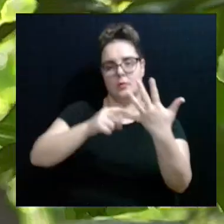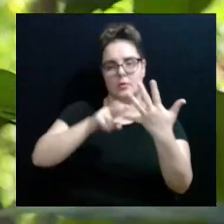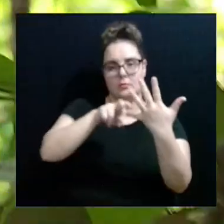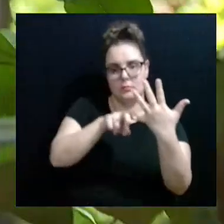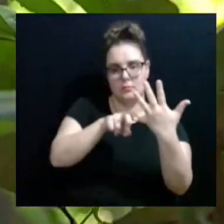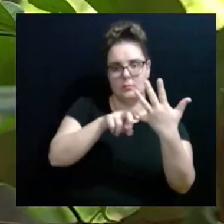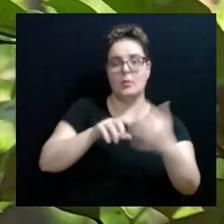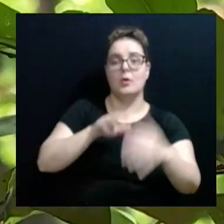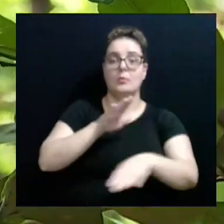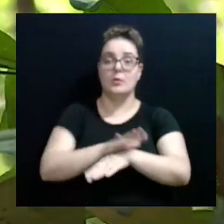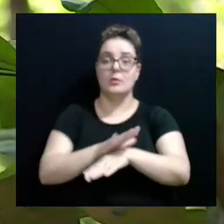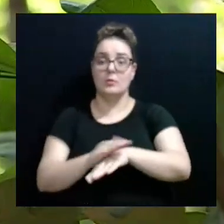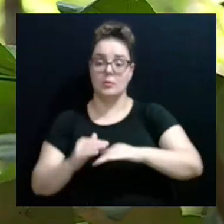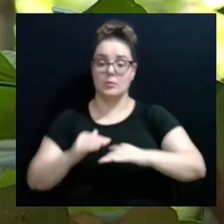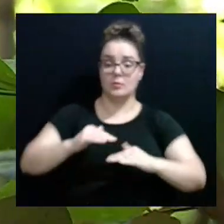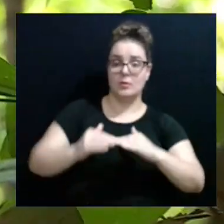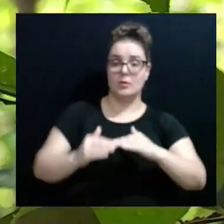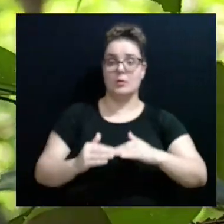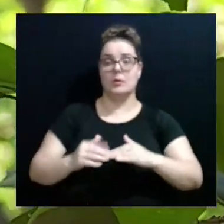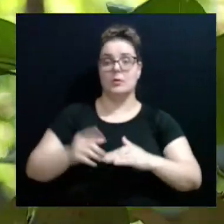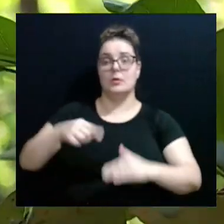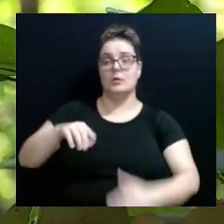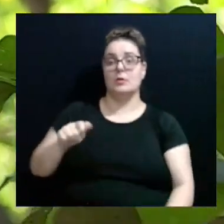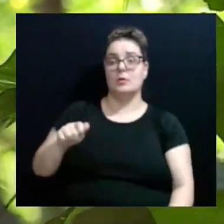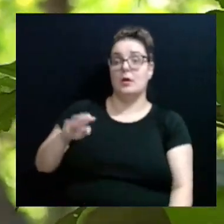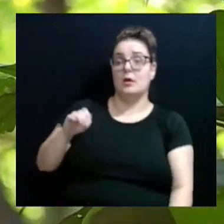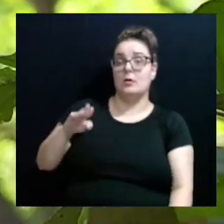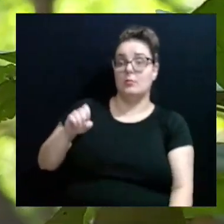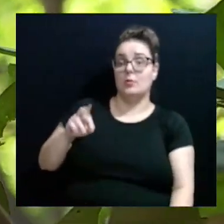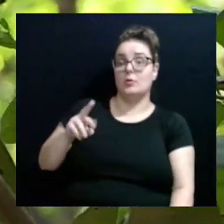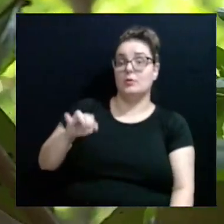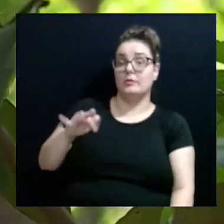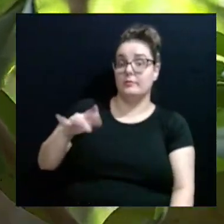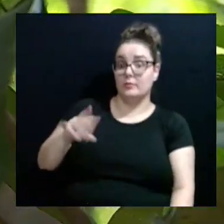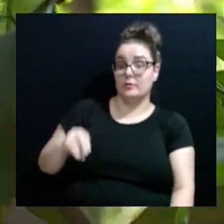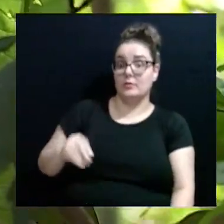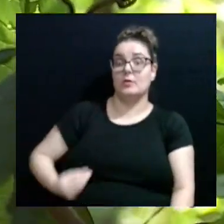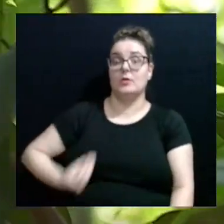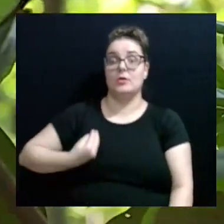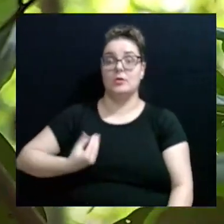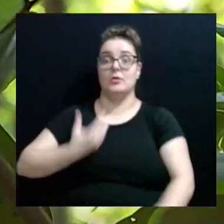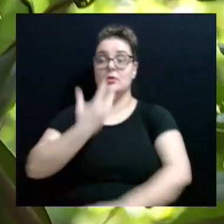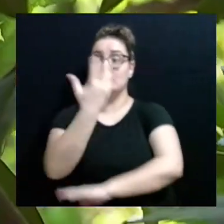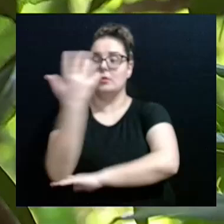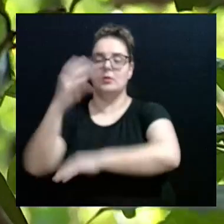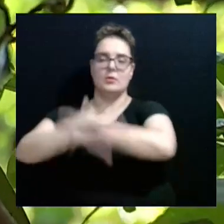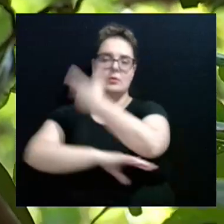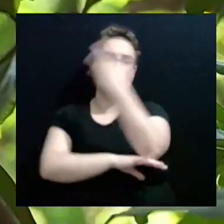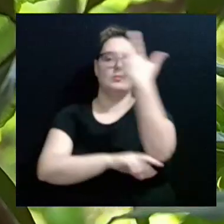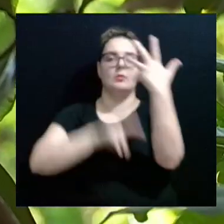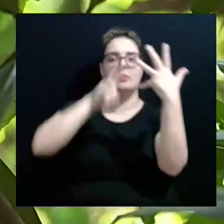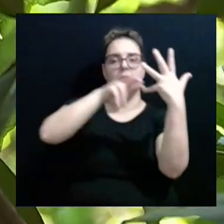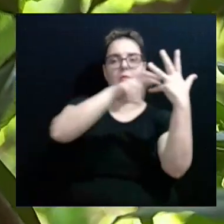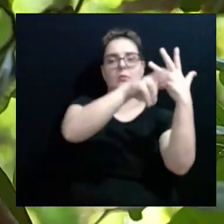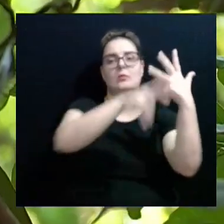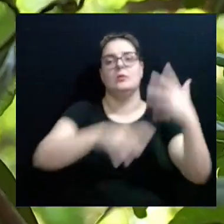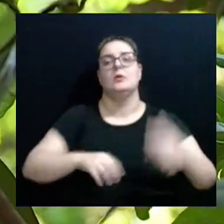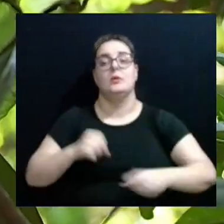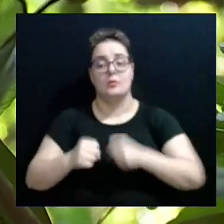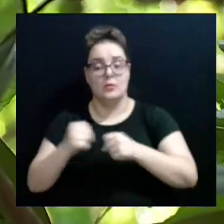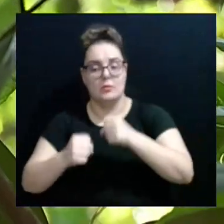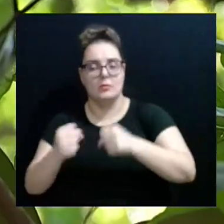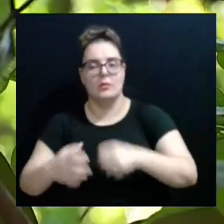equilíbrio deles. Então eles são arborícolas, eles são animais que vivem e se dão muito bem nos altos das árvores. Então eles correm, se locomovem,